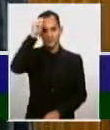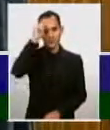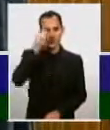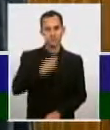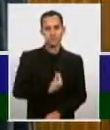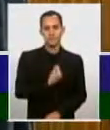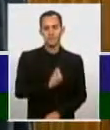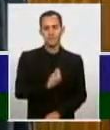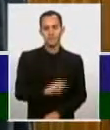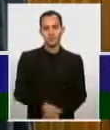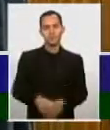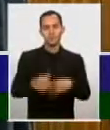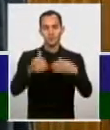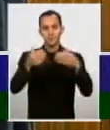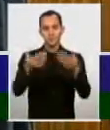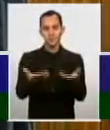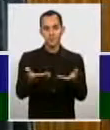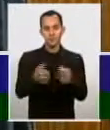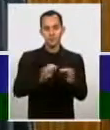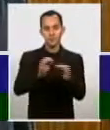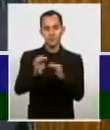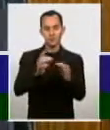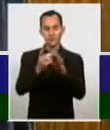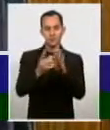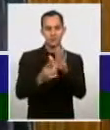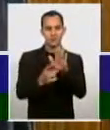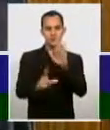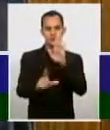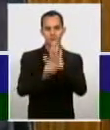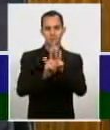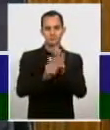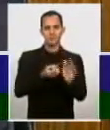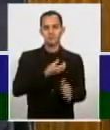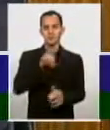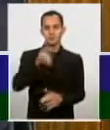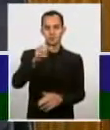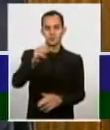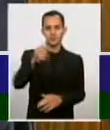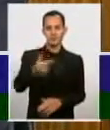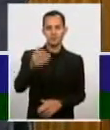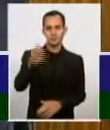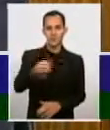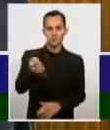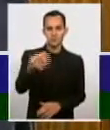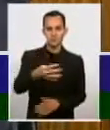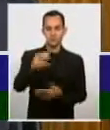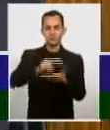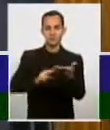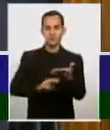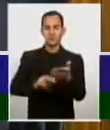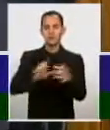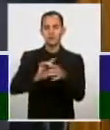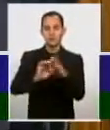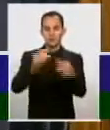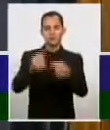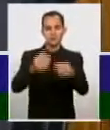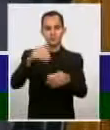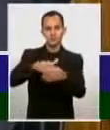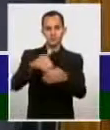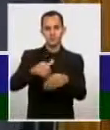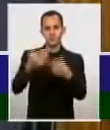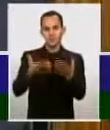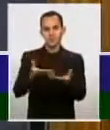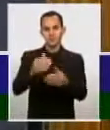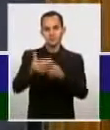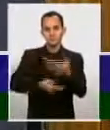como membro. Portanto, projeto de decreto legislativo 182/14 foi lido e está à discussão e votação.